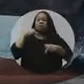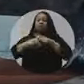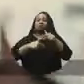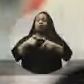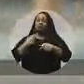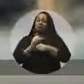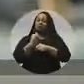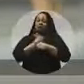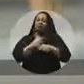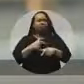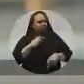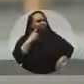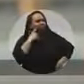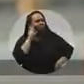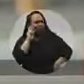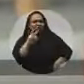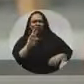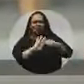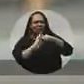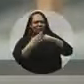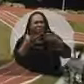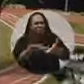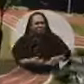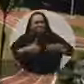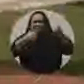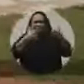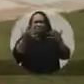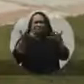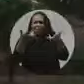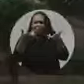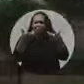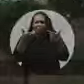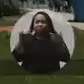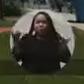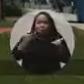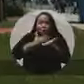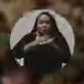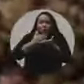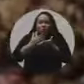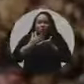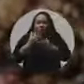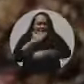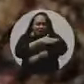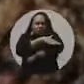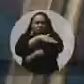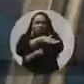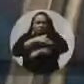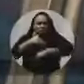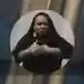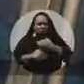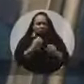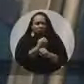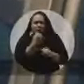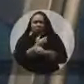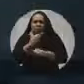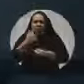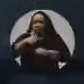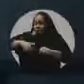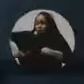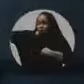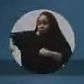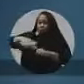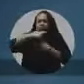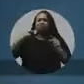como secretário. Eu tô ouvindo a melhoria do bairro, maravilhoso. Quando a gente recupera uma praça, as pessoas que estão no entorno valorizam os